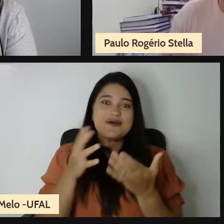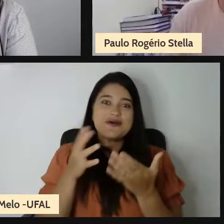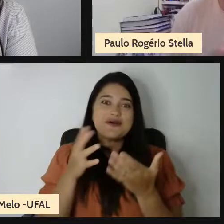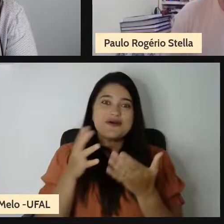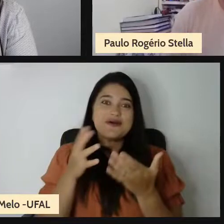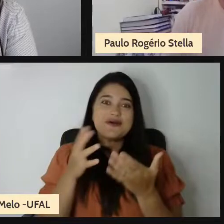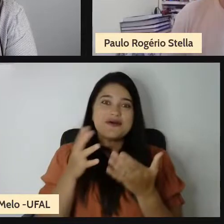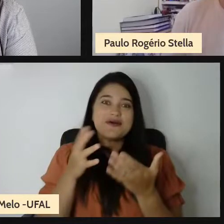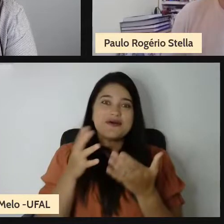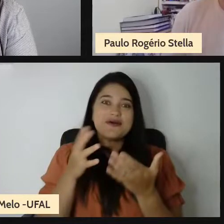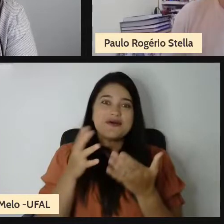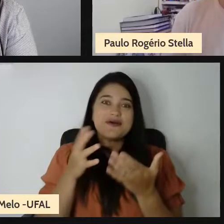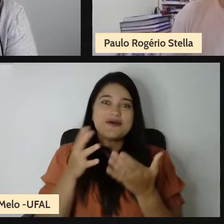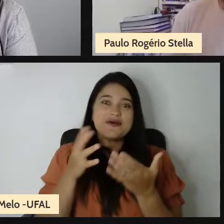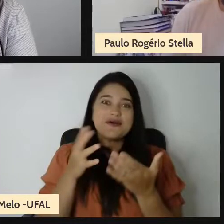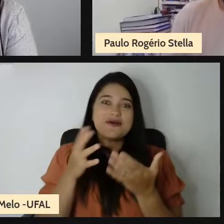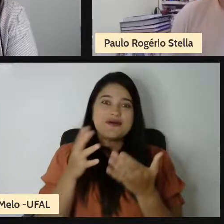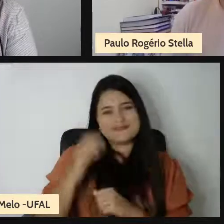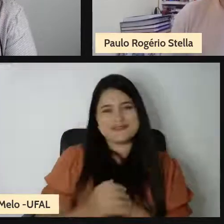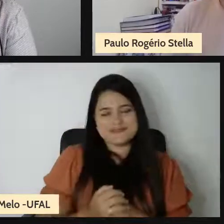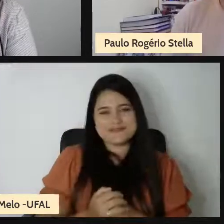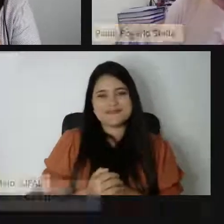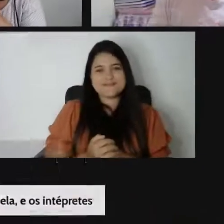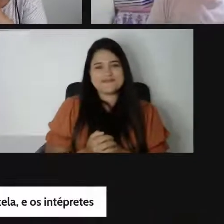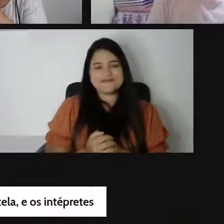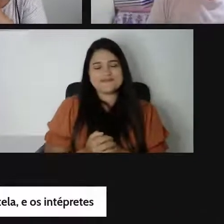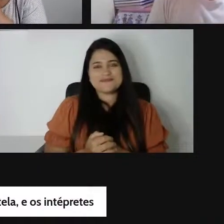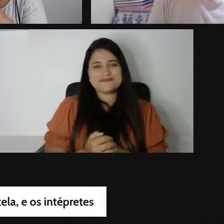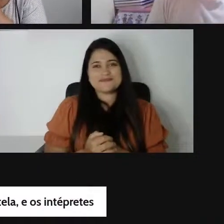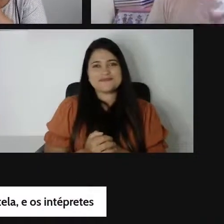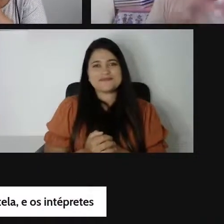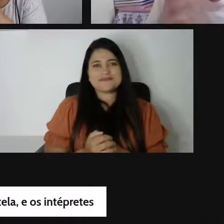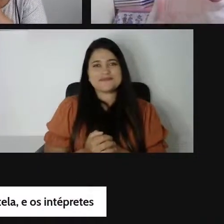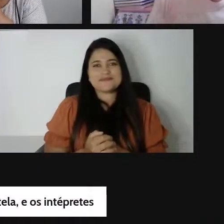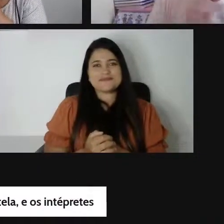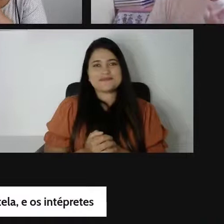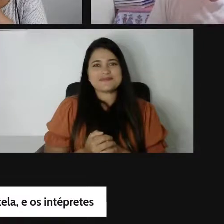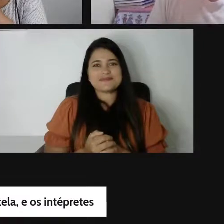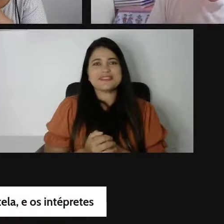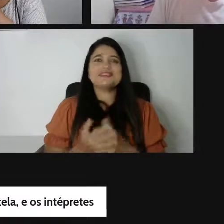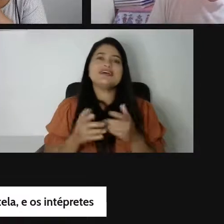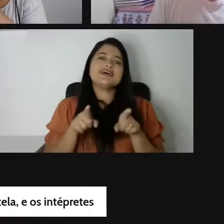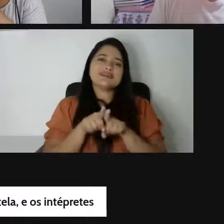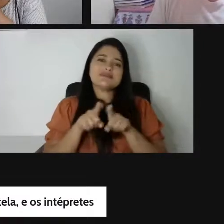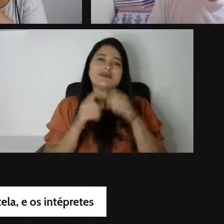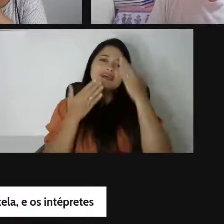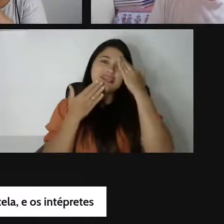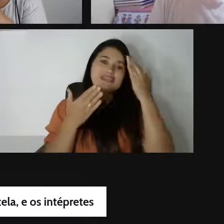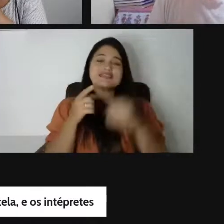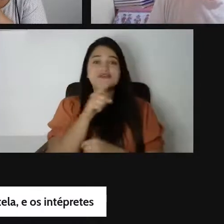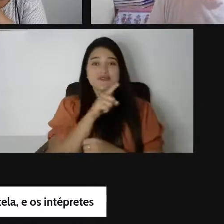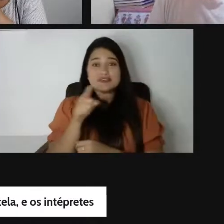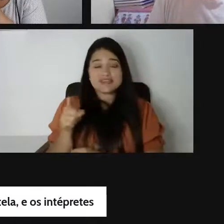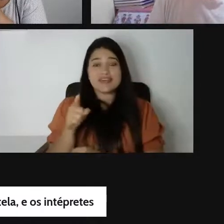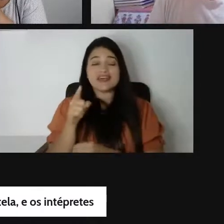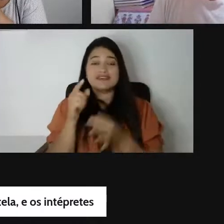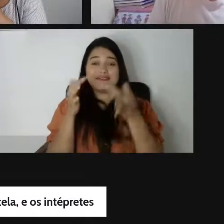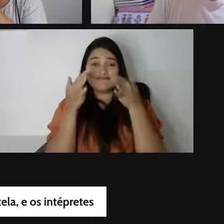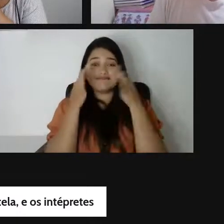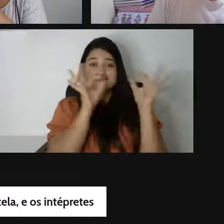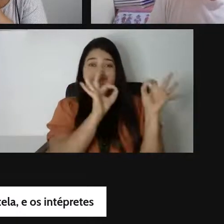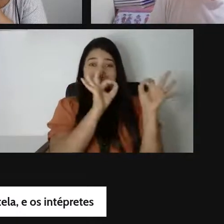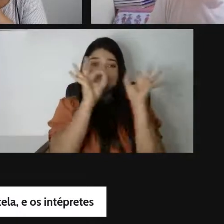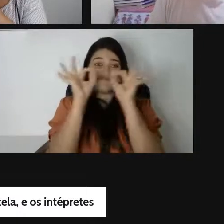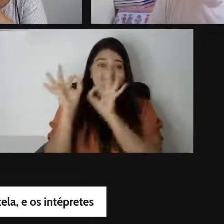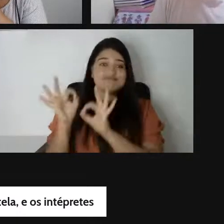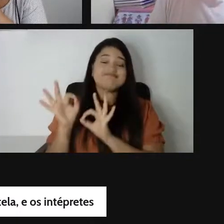os meninos. Bom, é isso. Então, e também agradecer às pessoas que